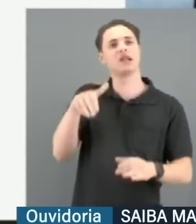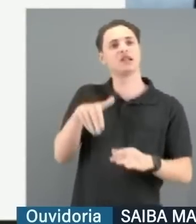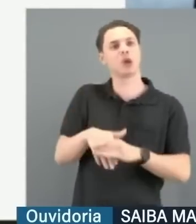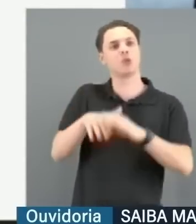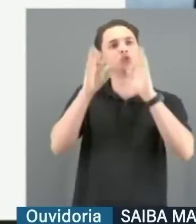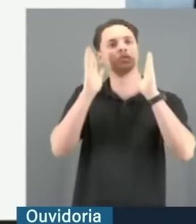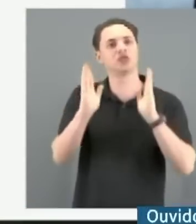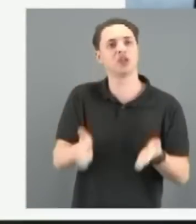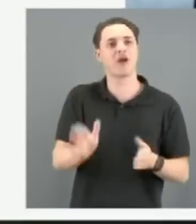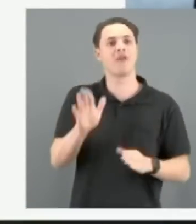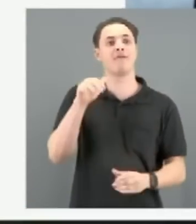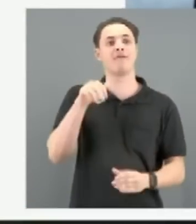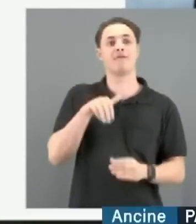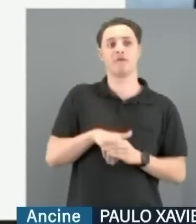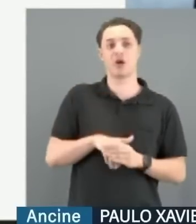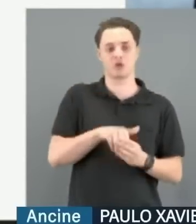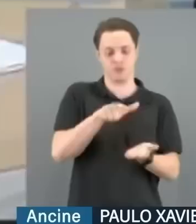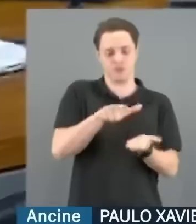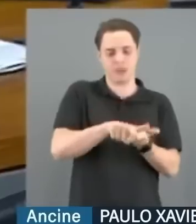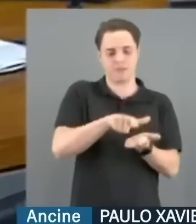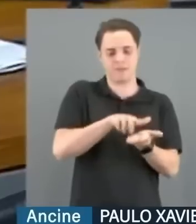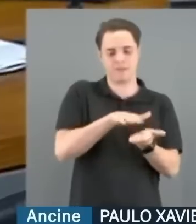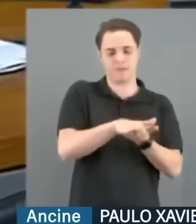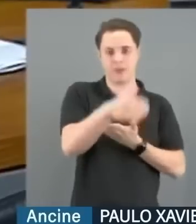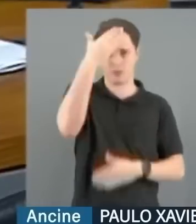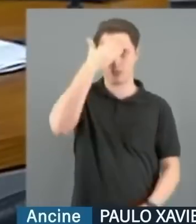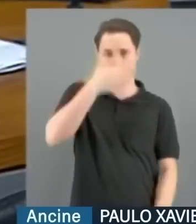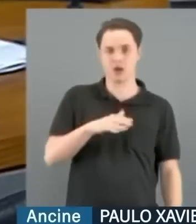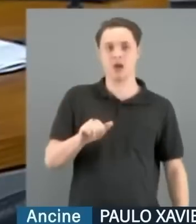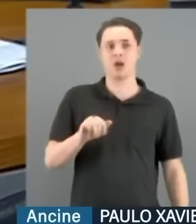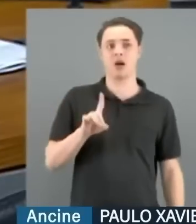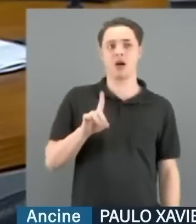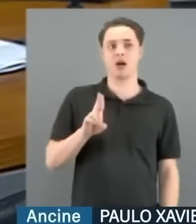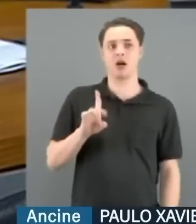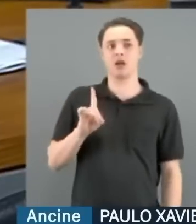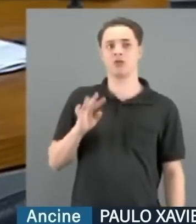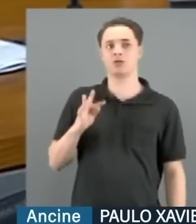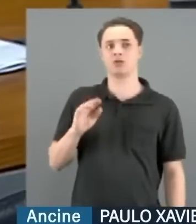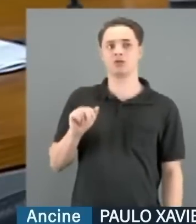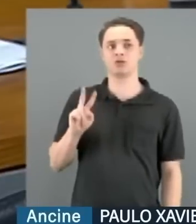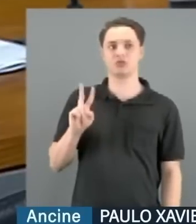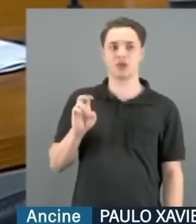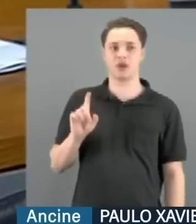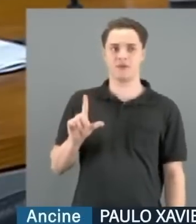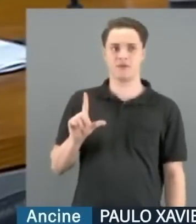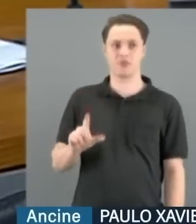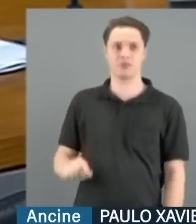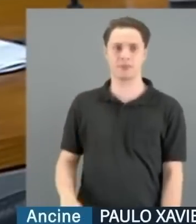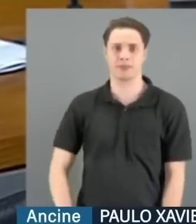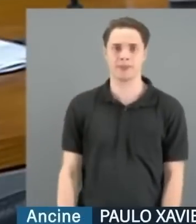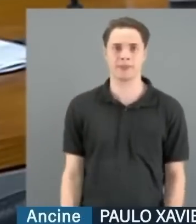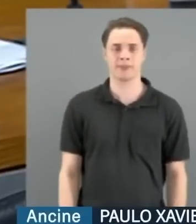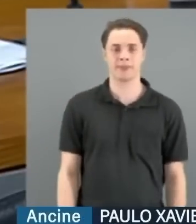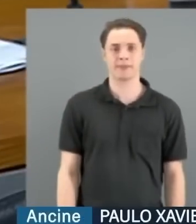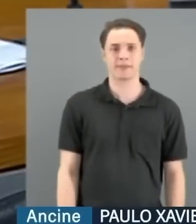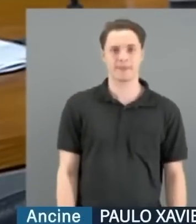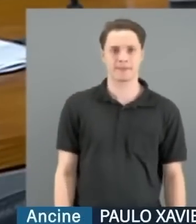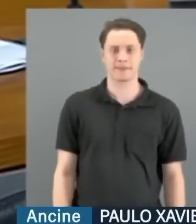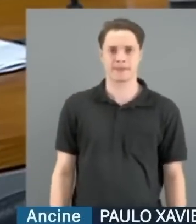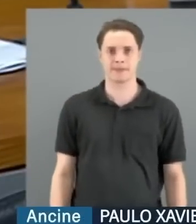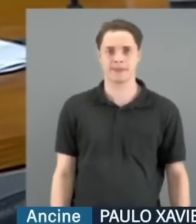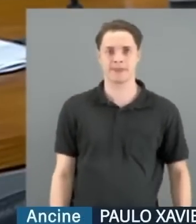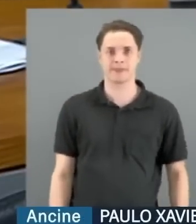auditável. A relatora colocou várias outras. O senhor passava lá e via essas faixas. Estavam lá em frente do